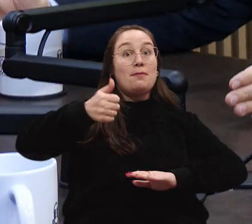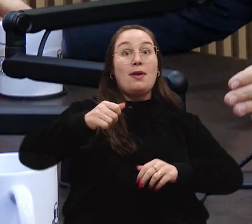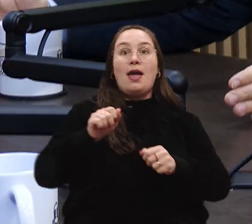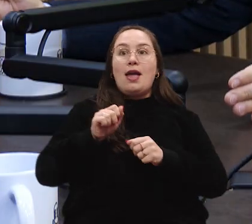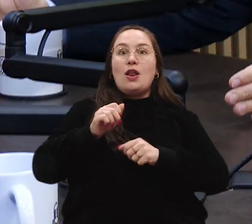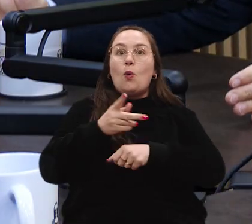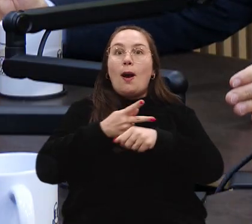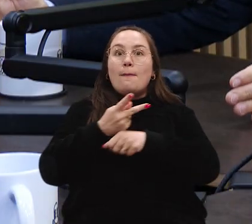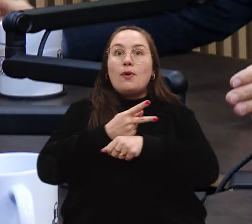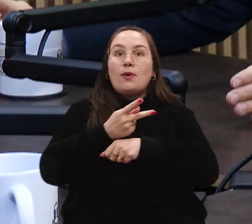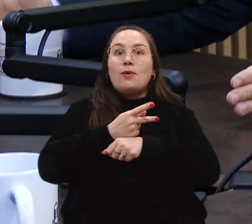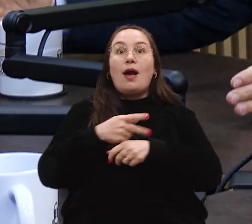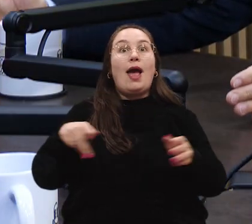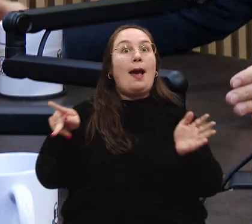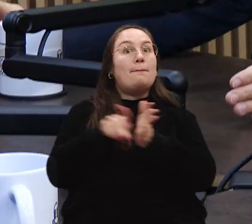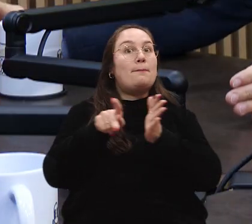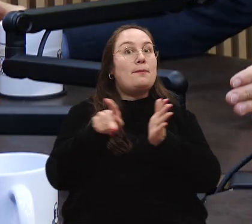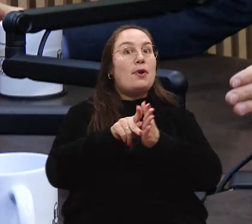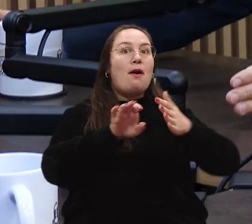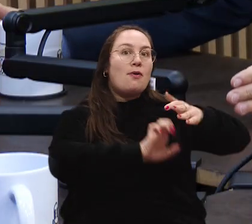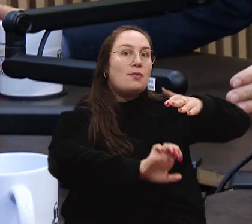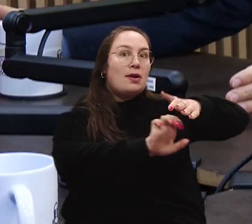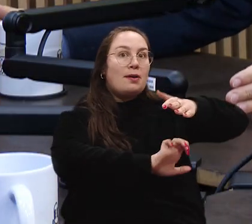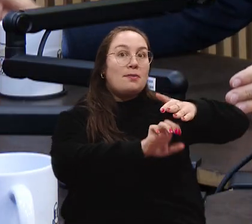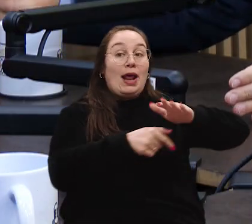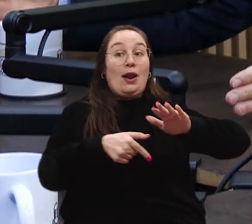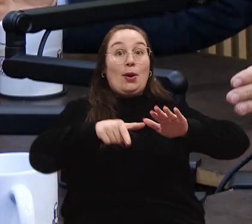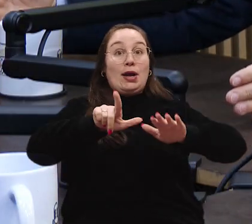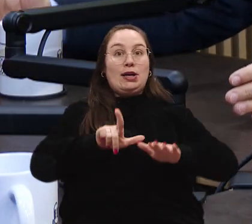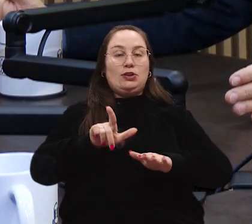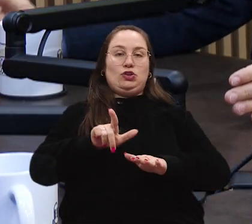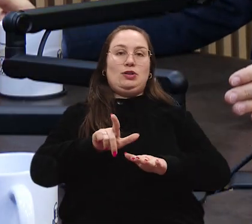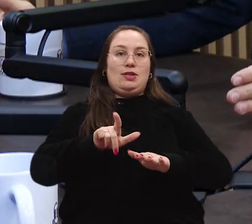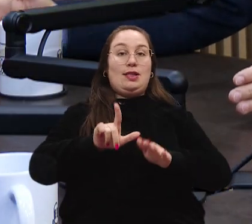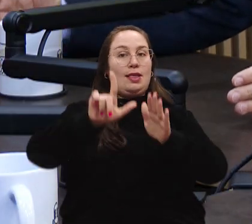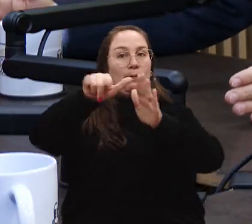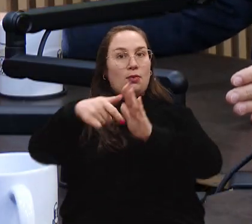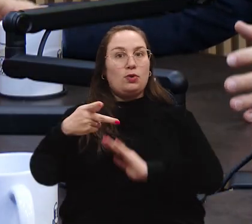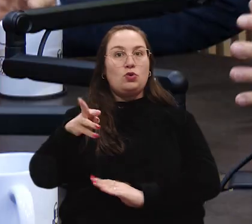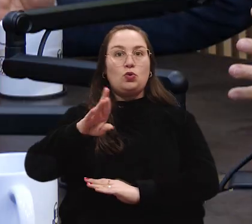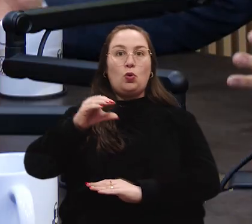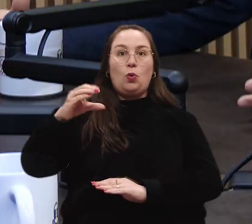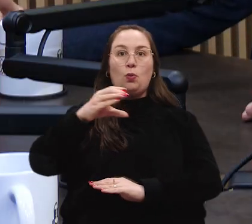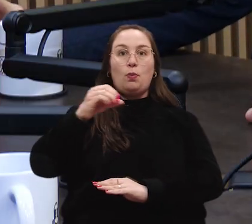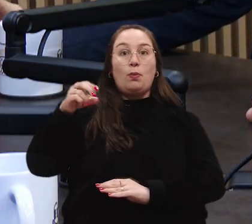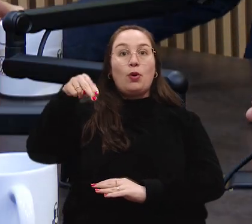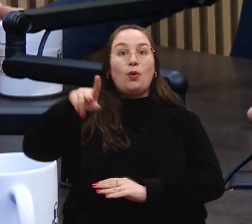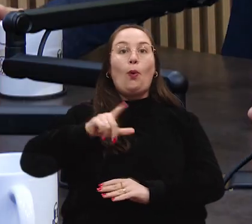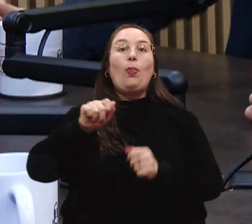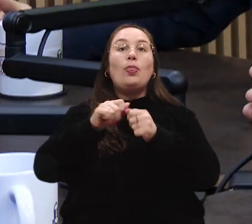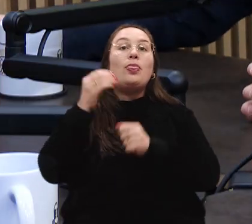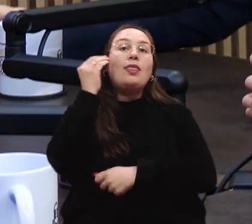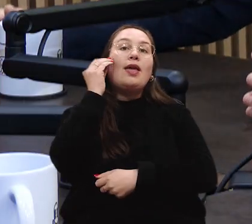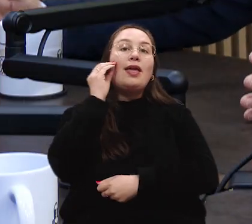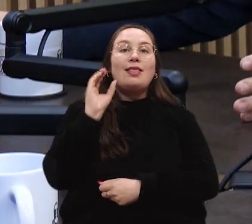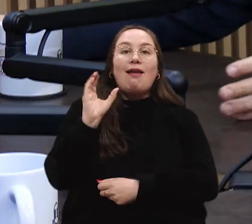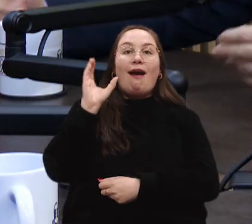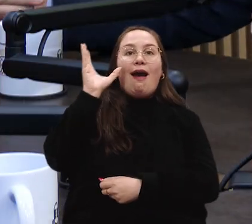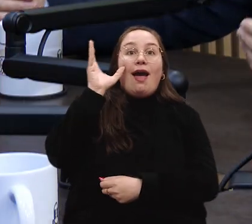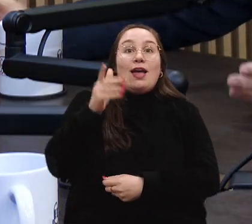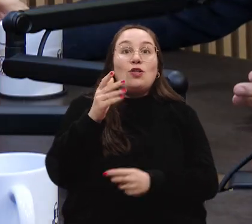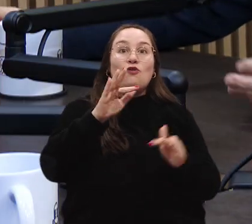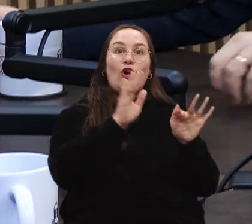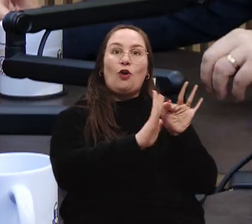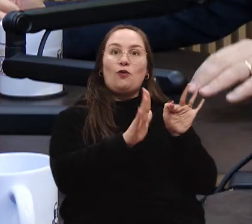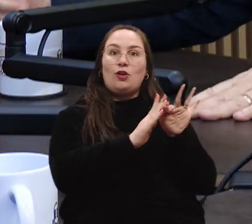coisa sempre é procurar a própria empresa antes de ser o Procon. Primeiro tu tenta resolver com o teu fornecedor.